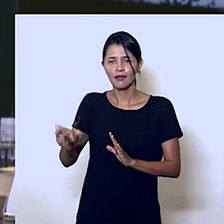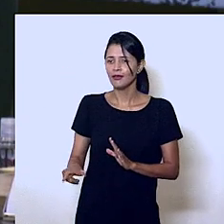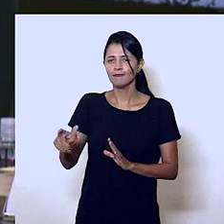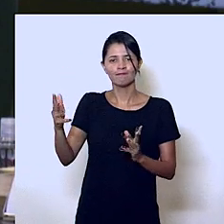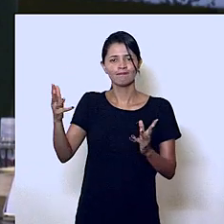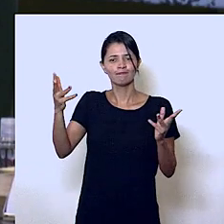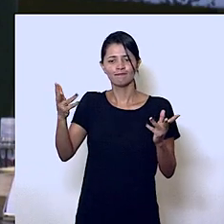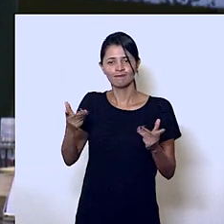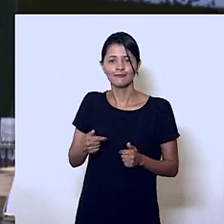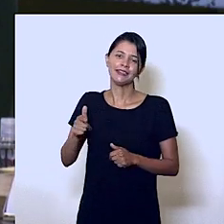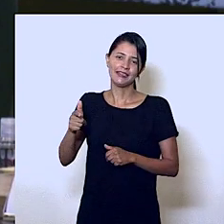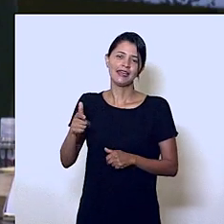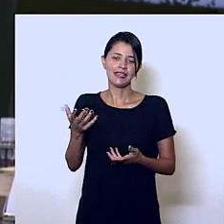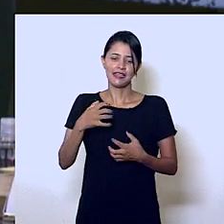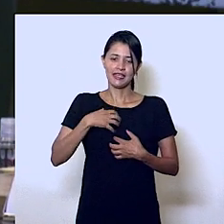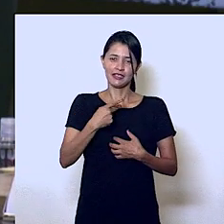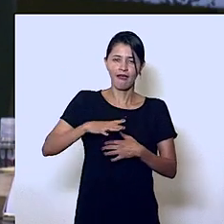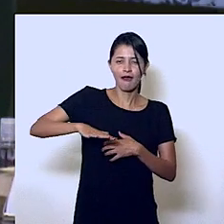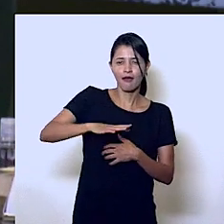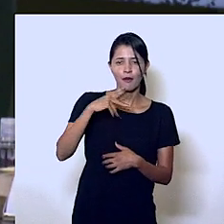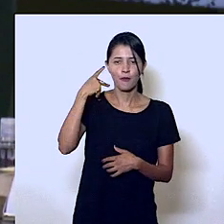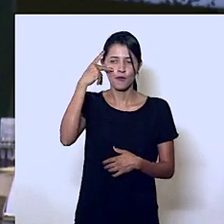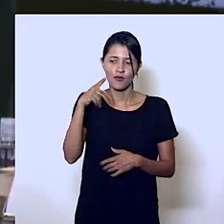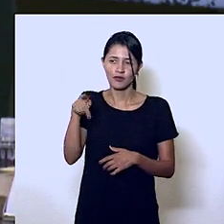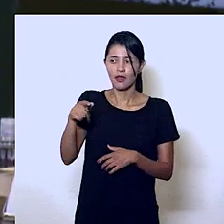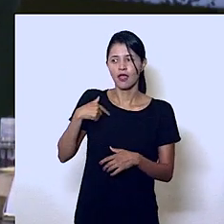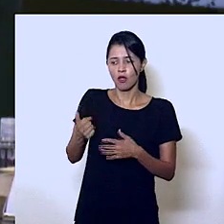modo de ser da ato política. Então, não cheguei no nível de Vossa Excelência, mas... Né?